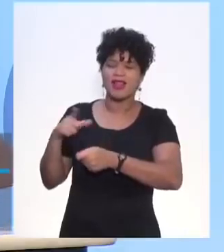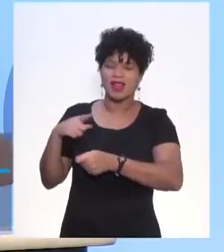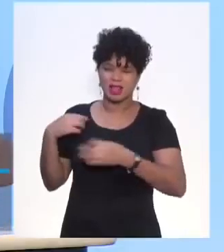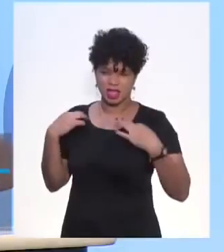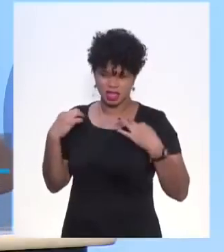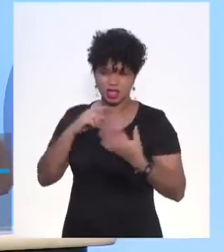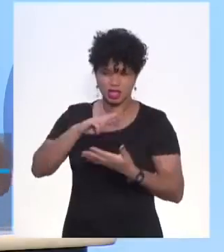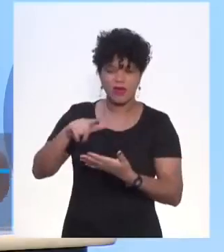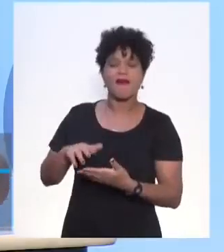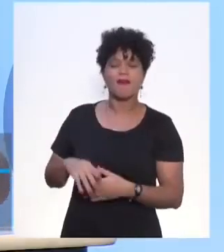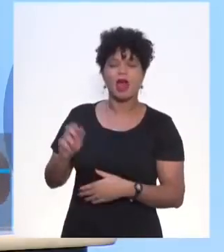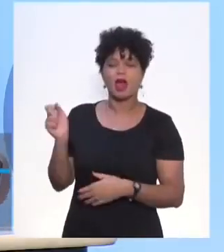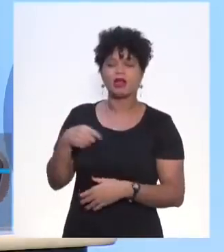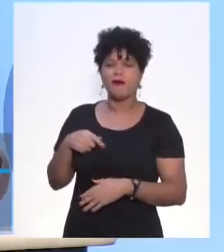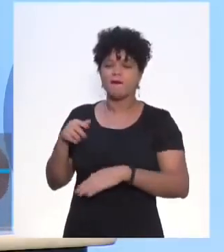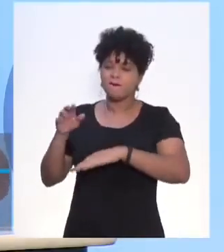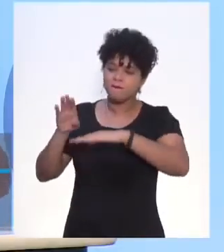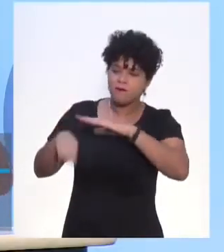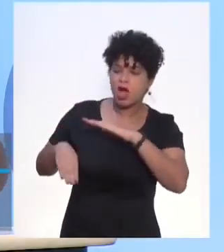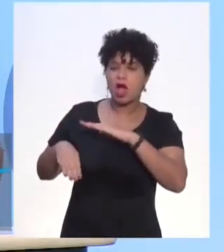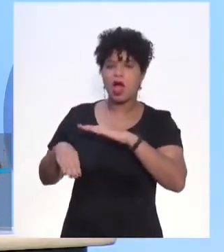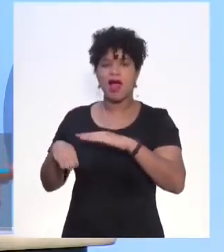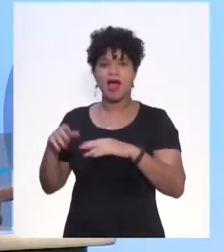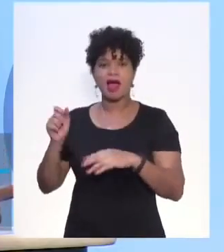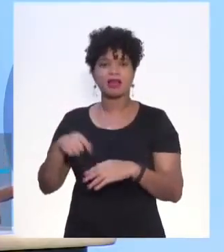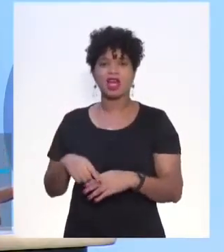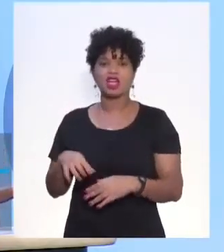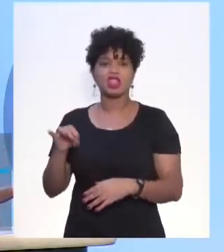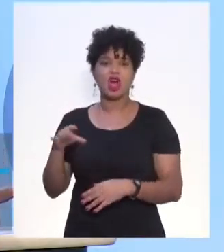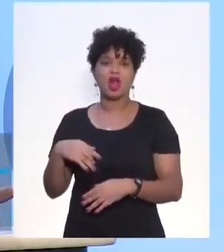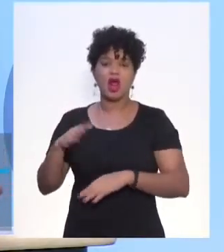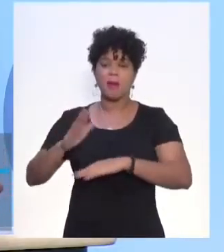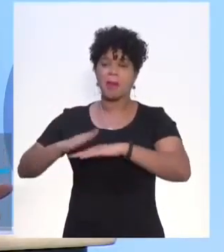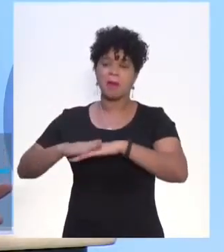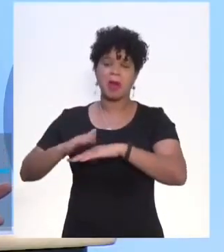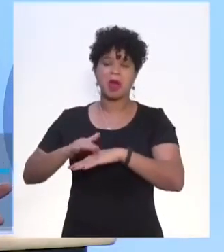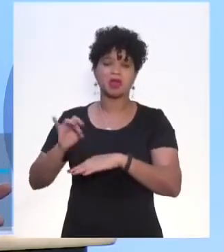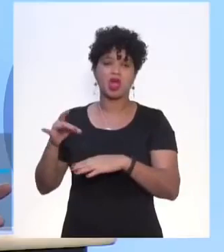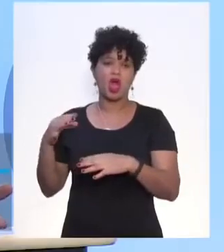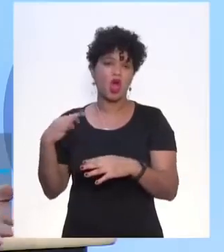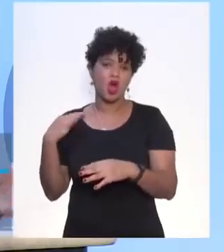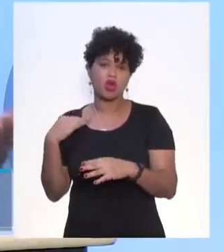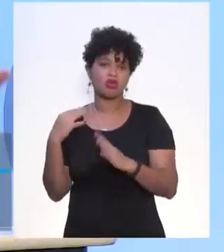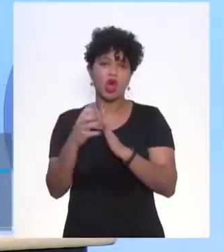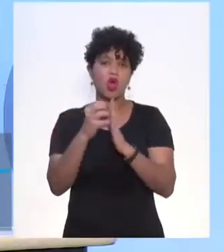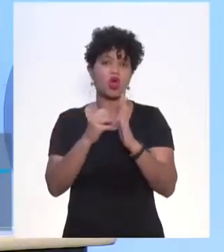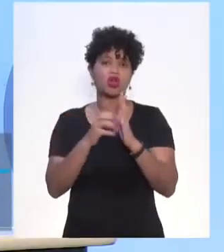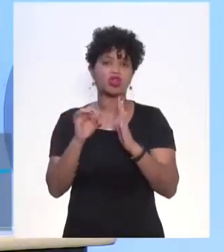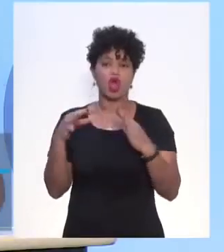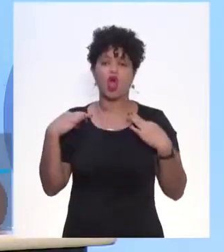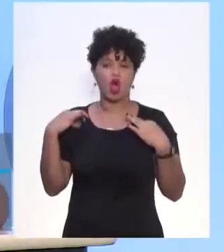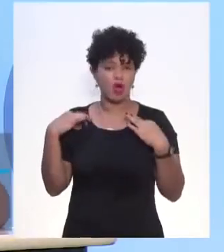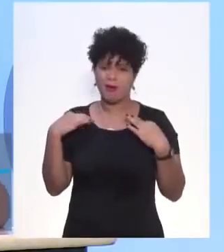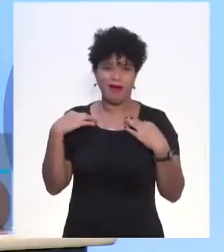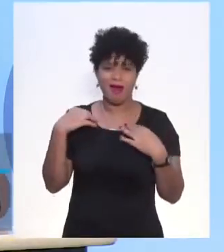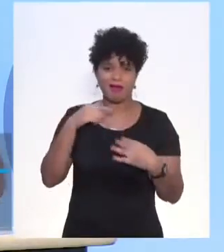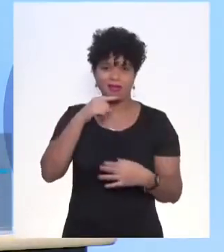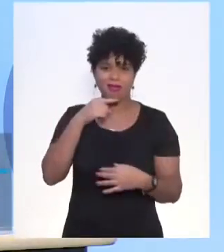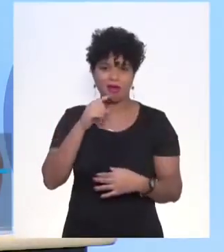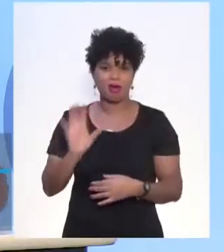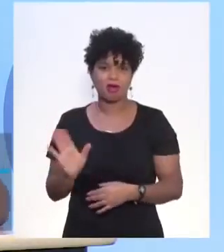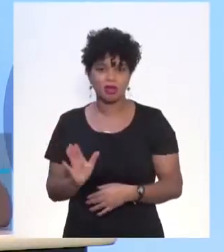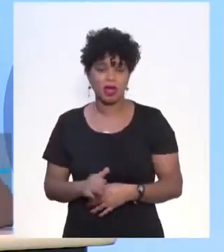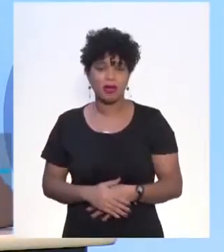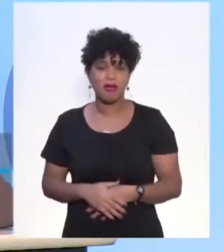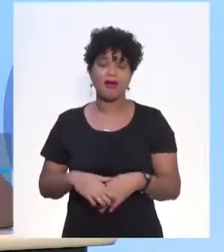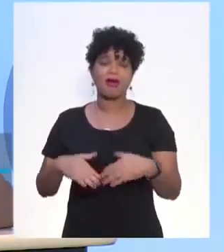para convertê-la numa mera produtora de matérias-primas, né, que no caso é o algodão, e